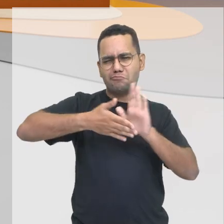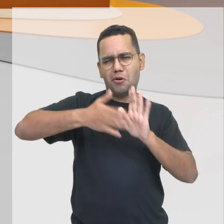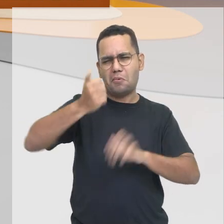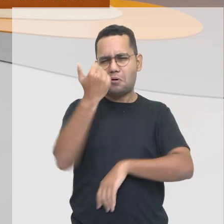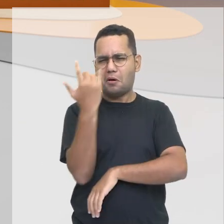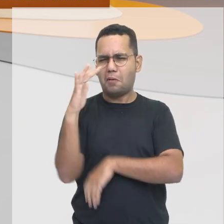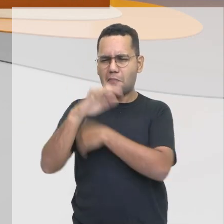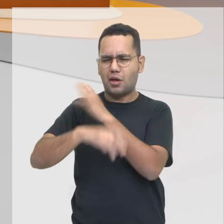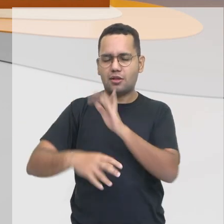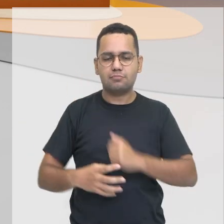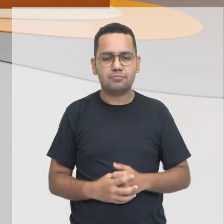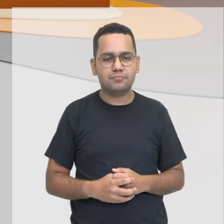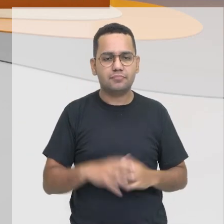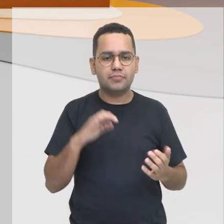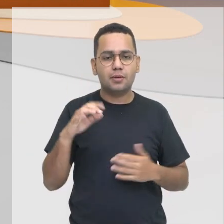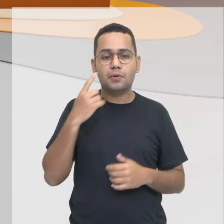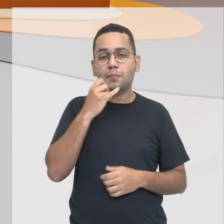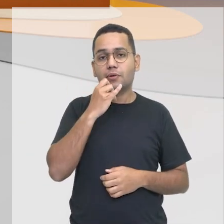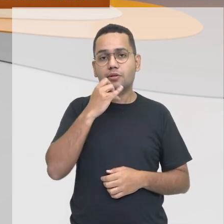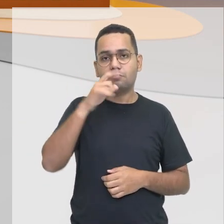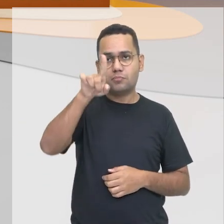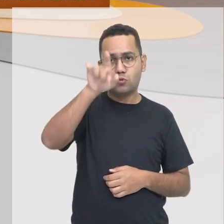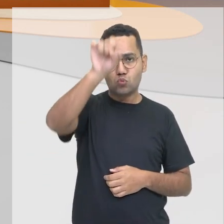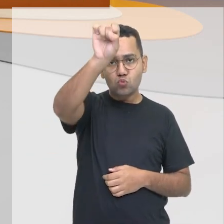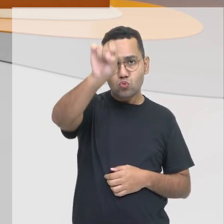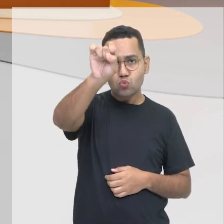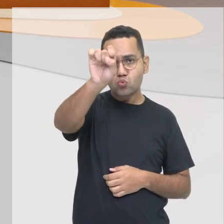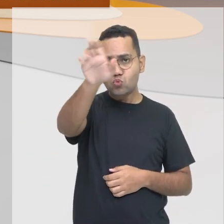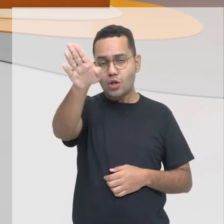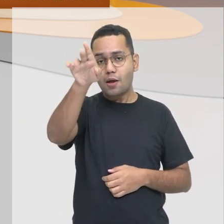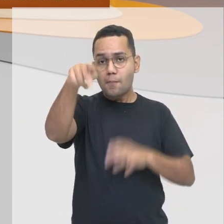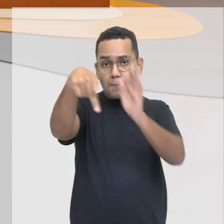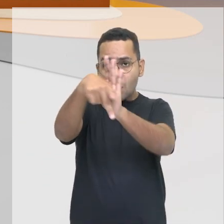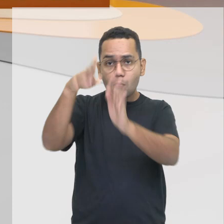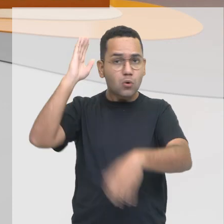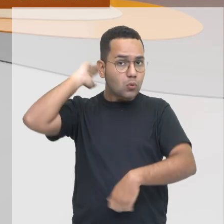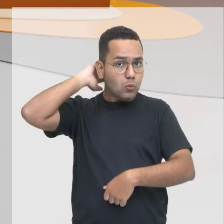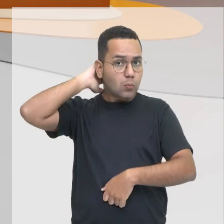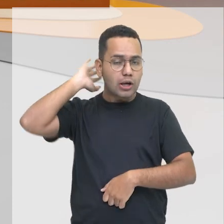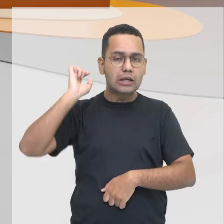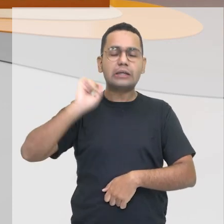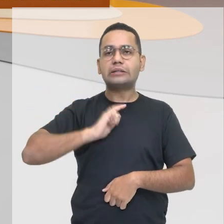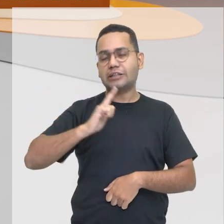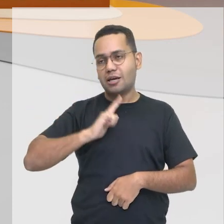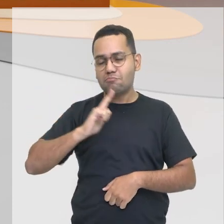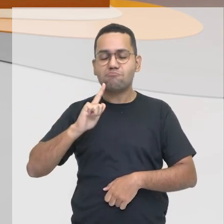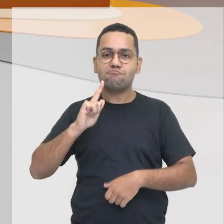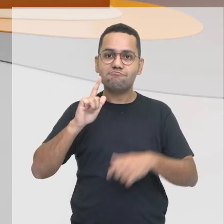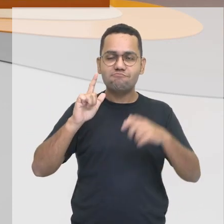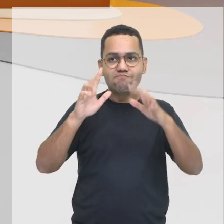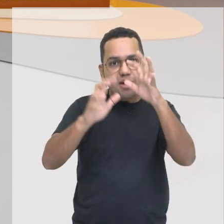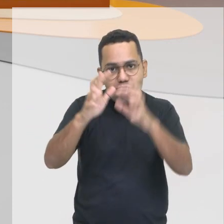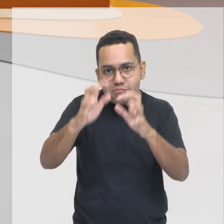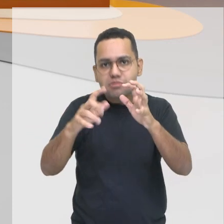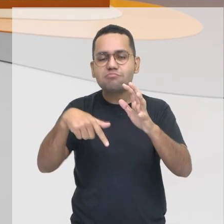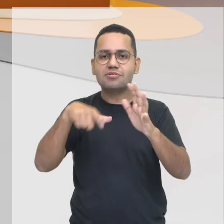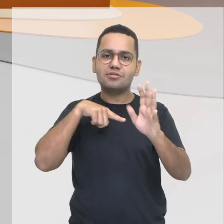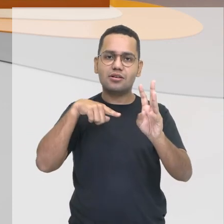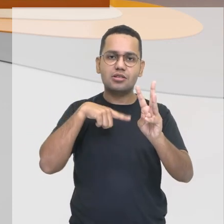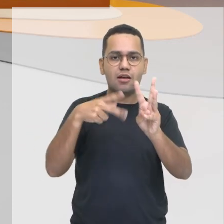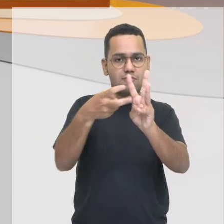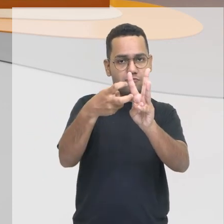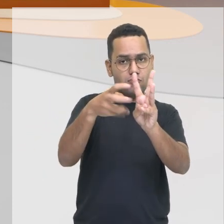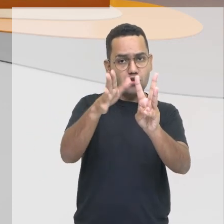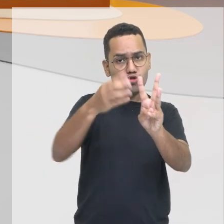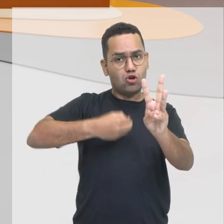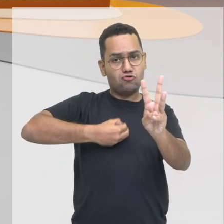e sudoeste do Pará, a gente tem ainda hoje conflitos entre populações indígenas, que já habitavam ali de forma